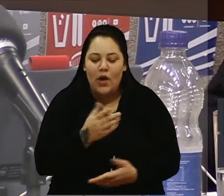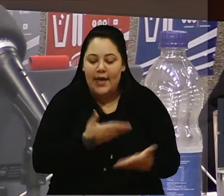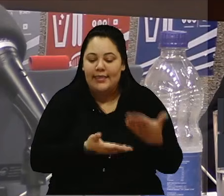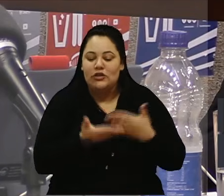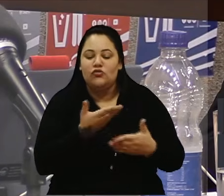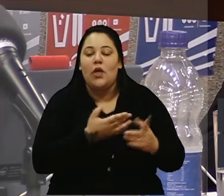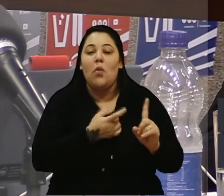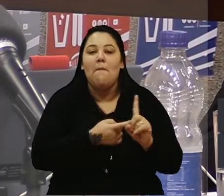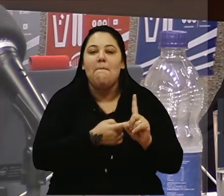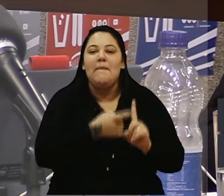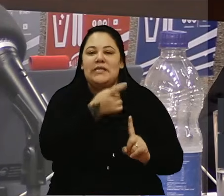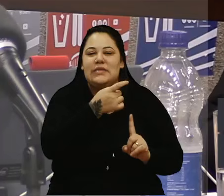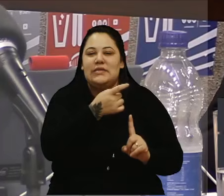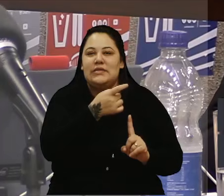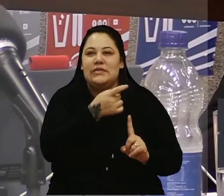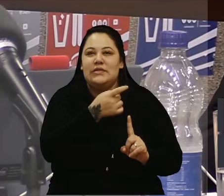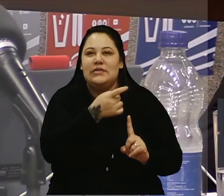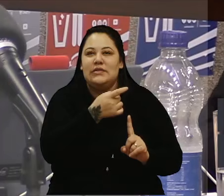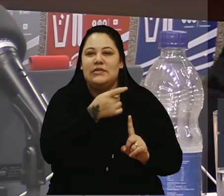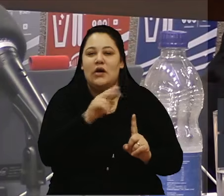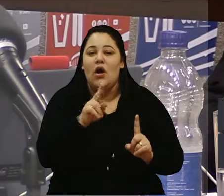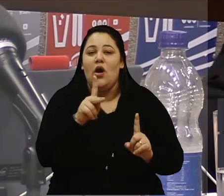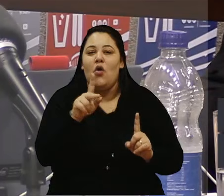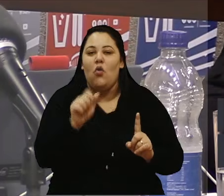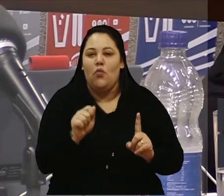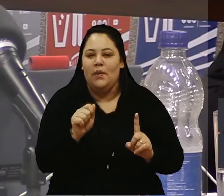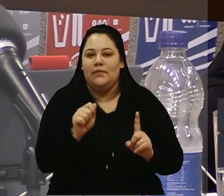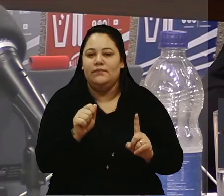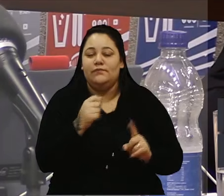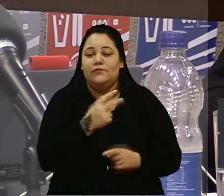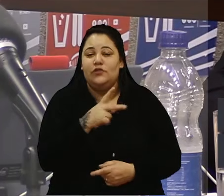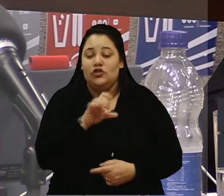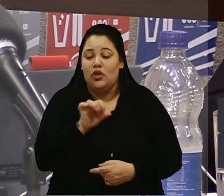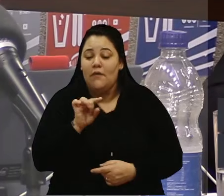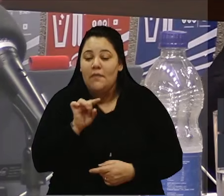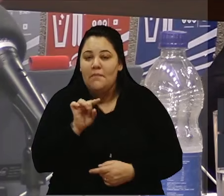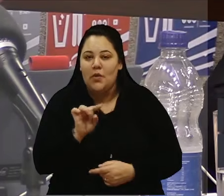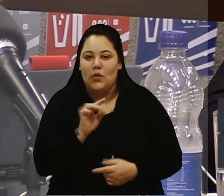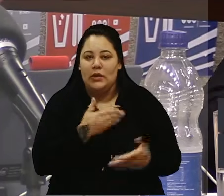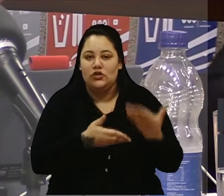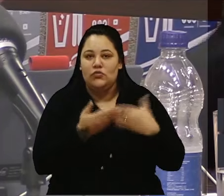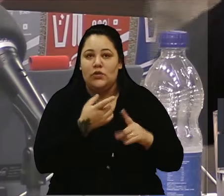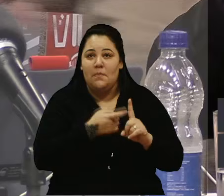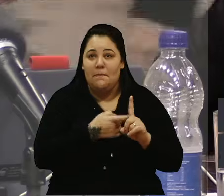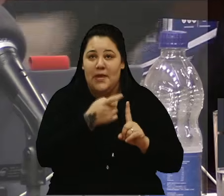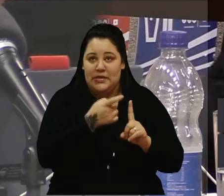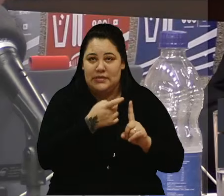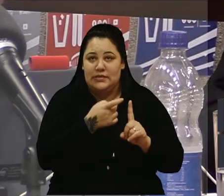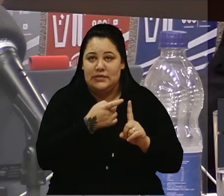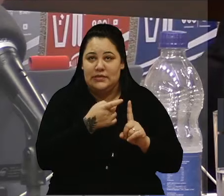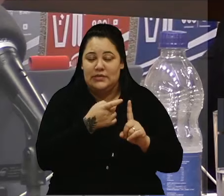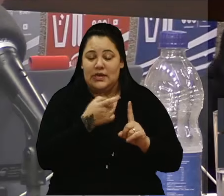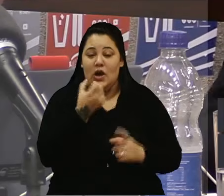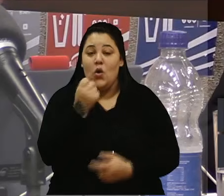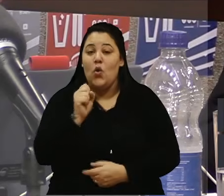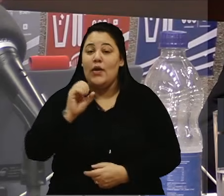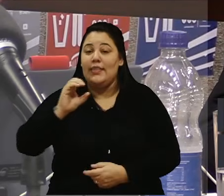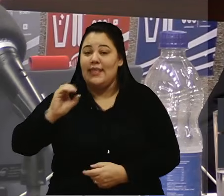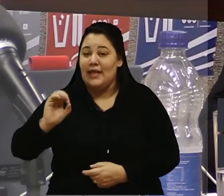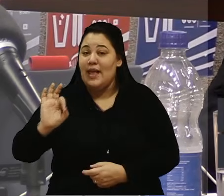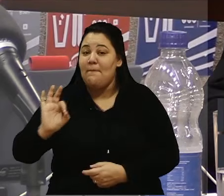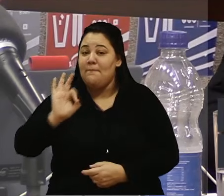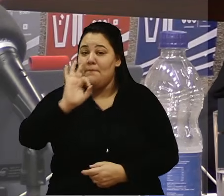por mês nas UPAs. 29 mil atendimentos por mês. Destes,